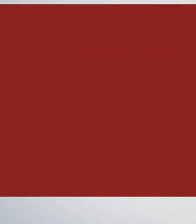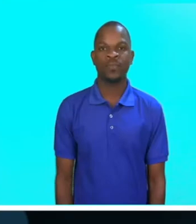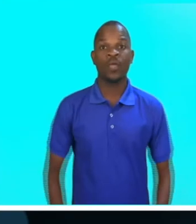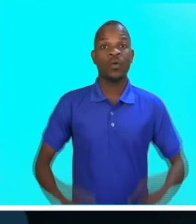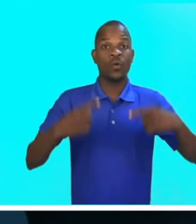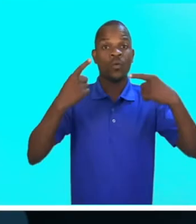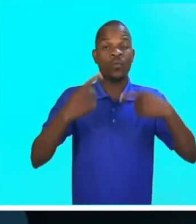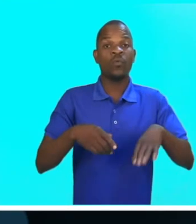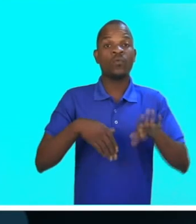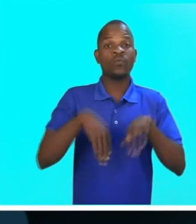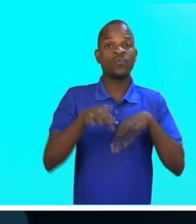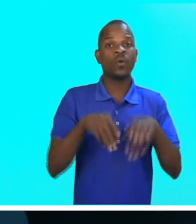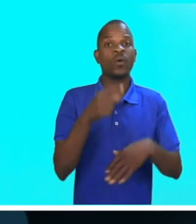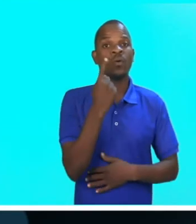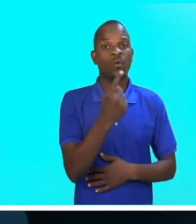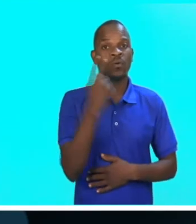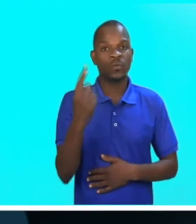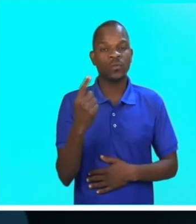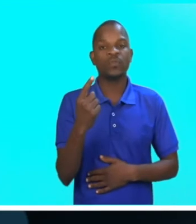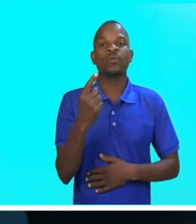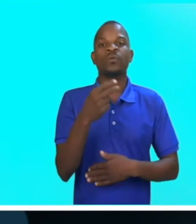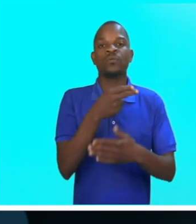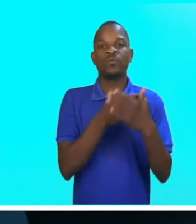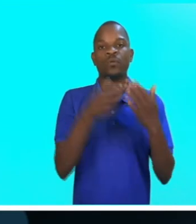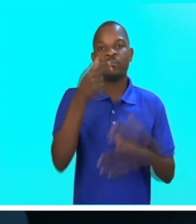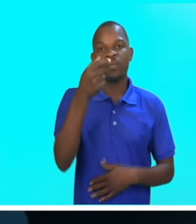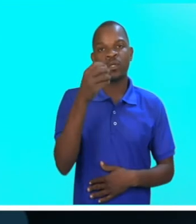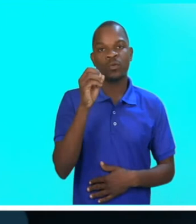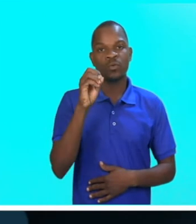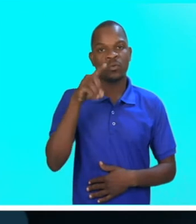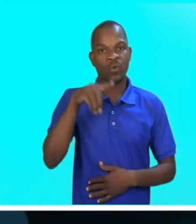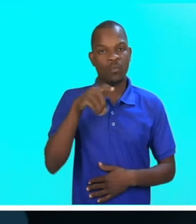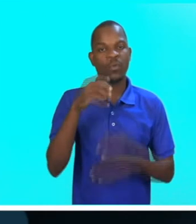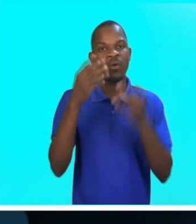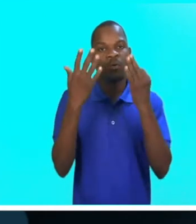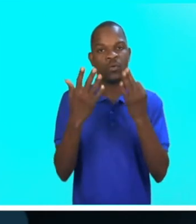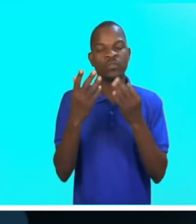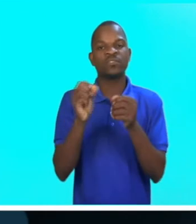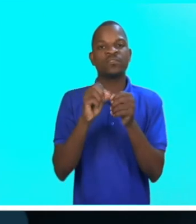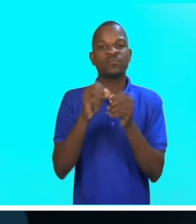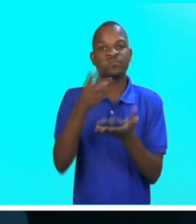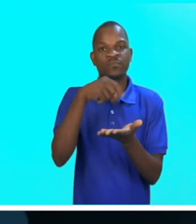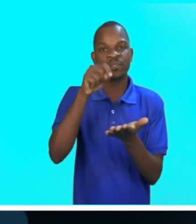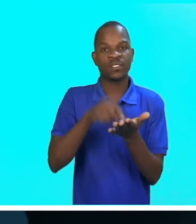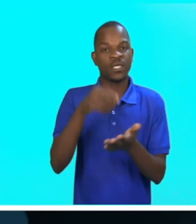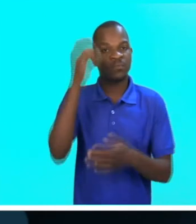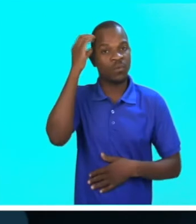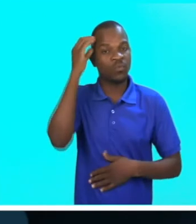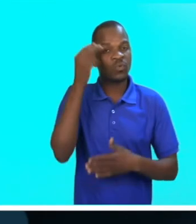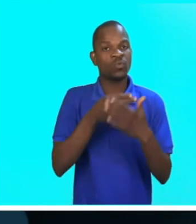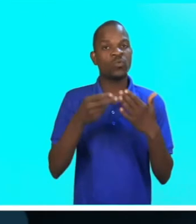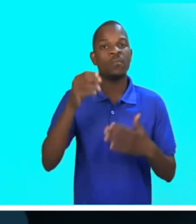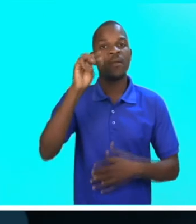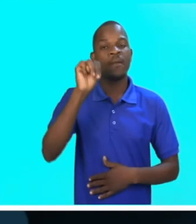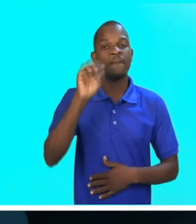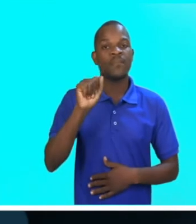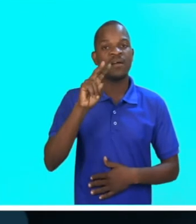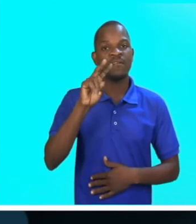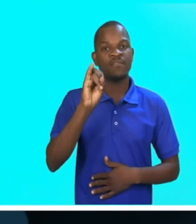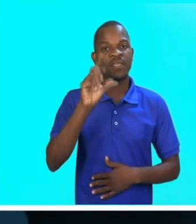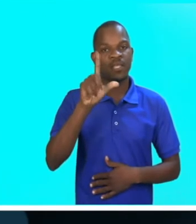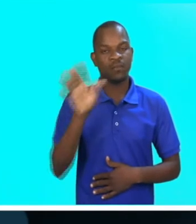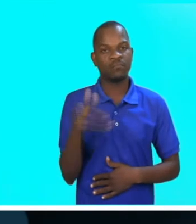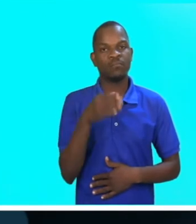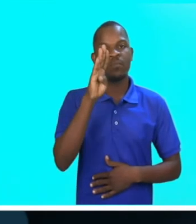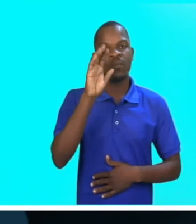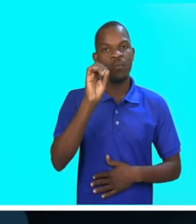O torneio de futebol 11 top 8, uma vila boa que se realiza na cidade de Maputo, vai premiar jornalistas